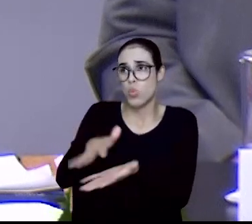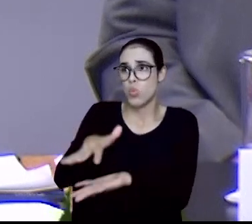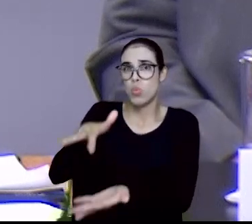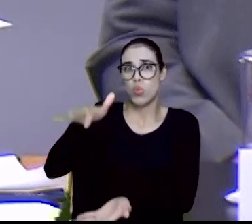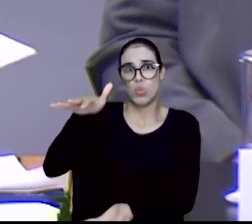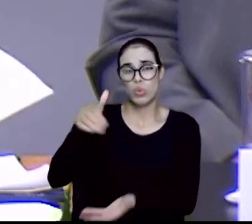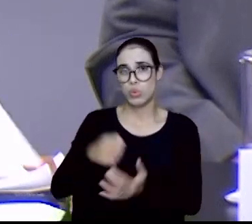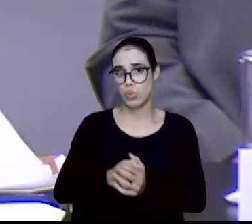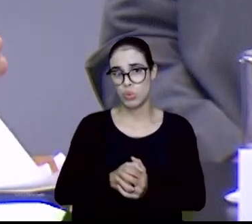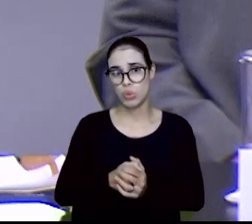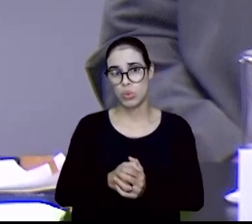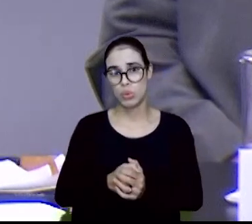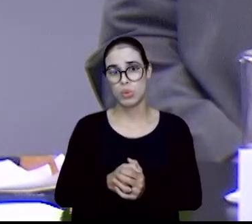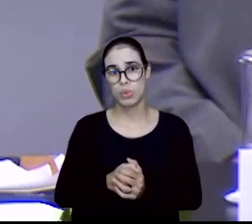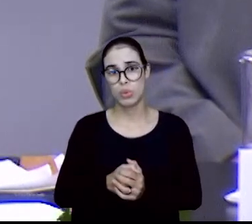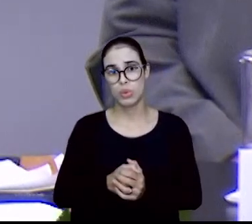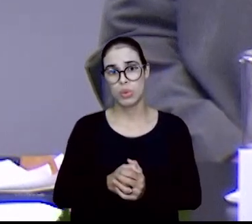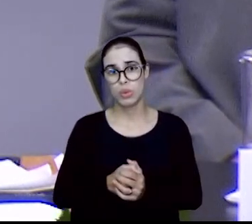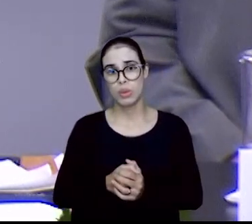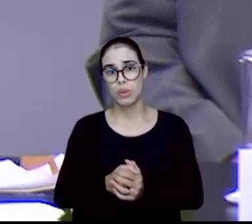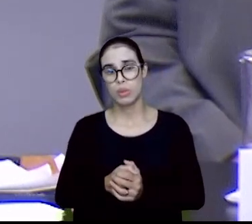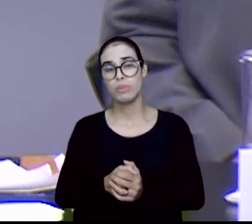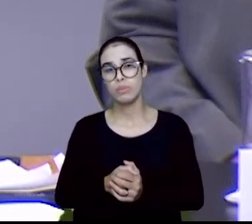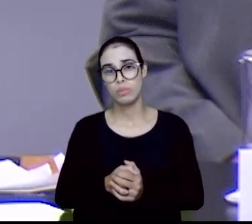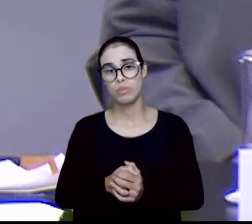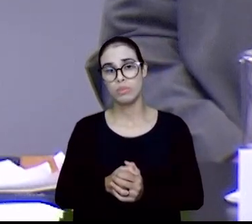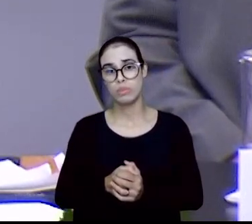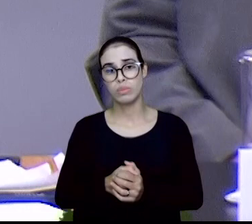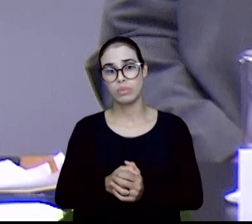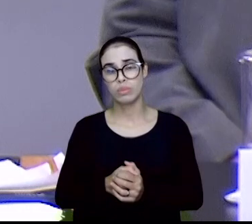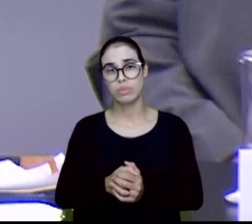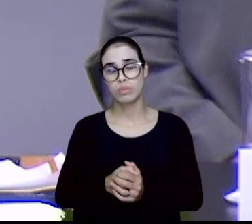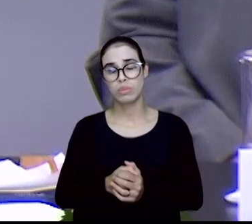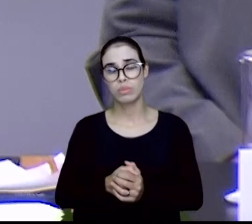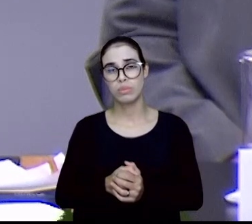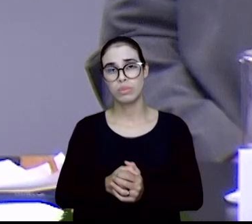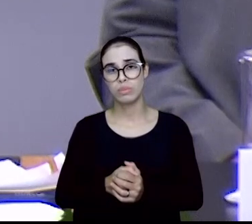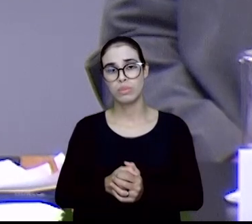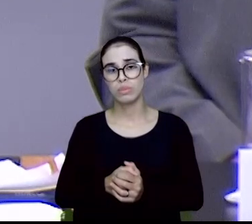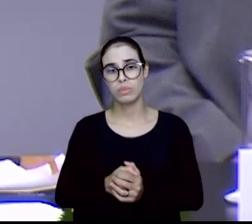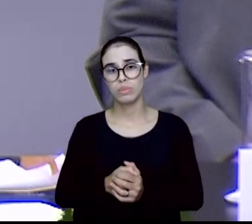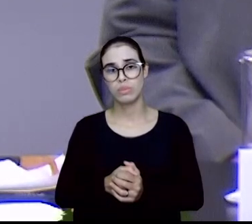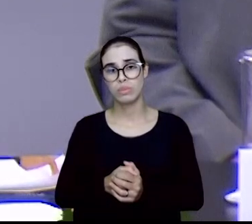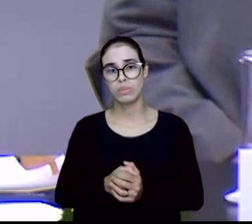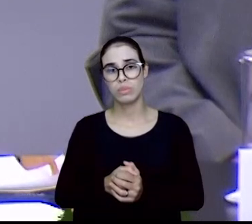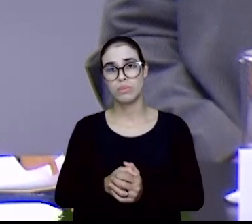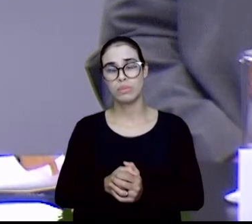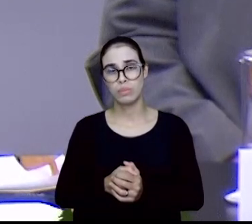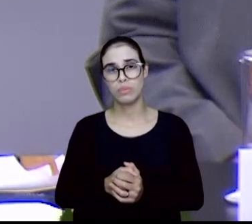algum precedente do Supremo chegará até lá.